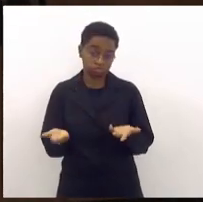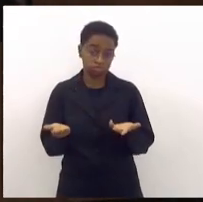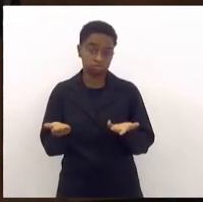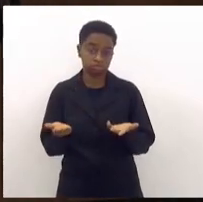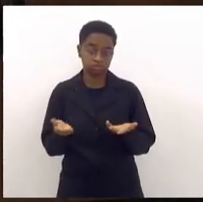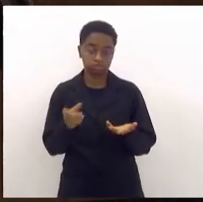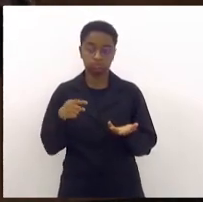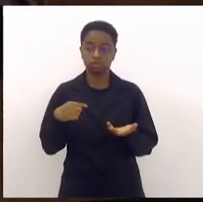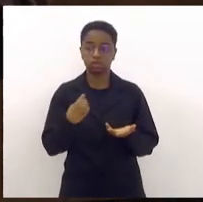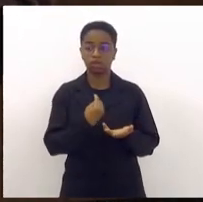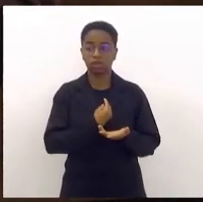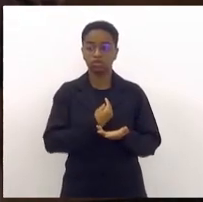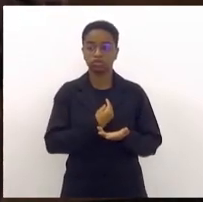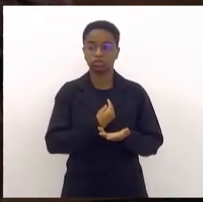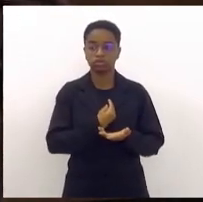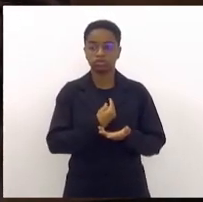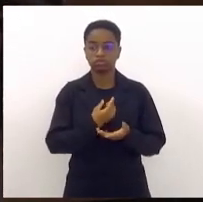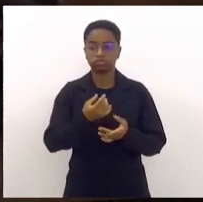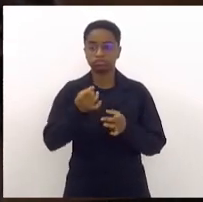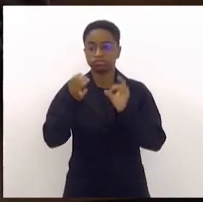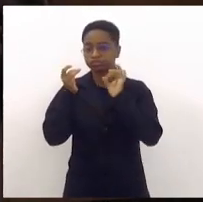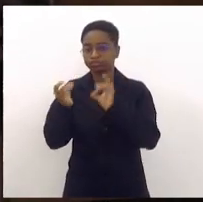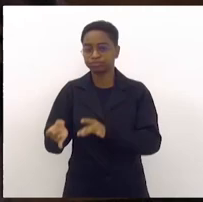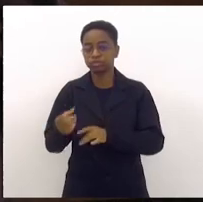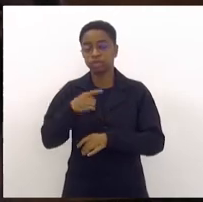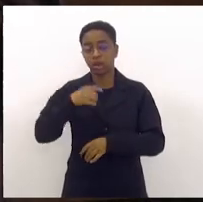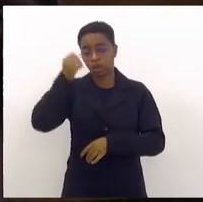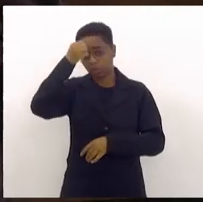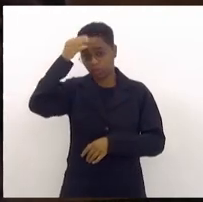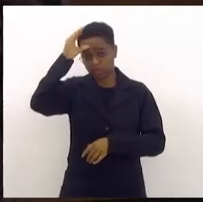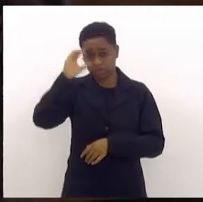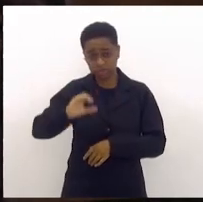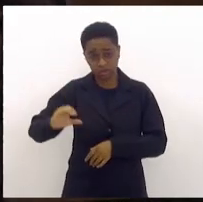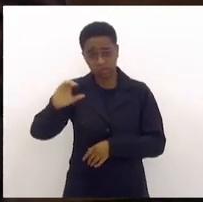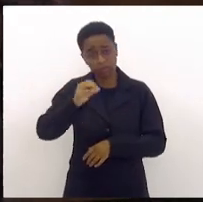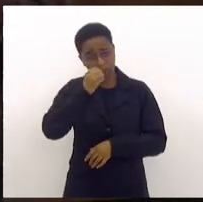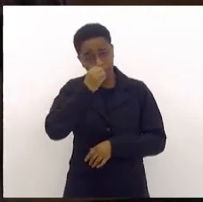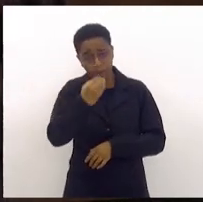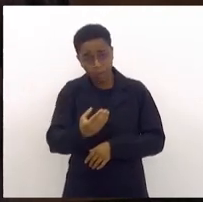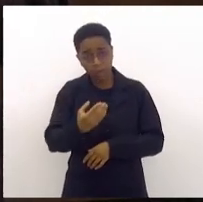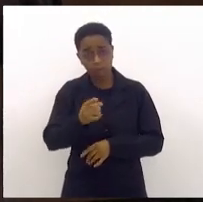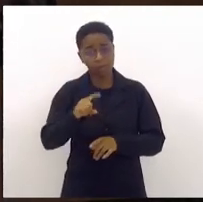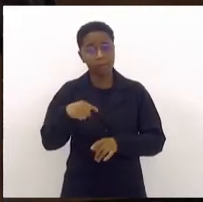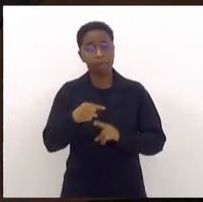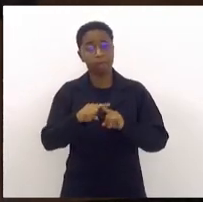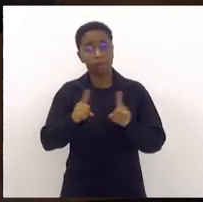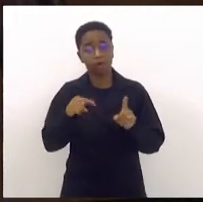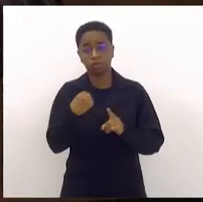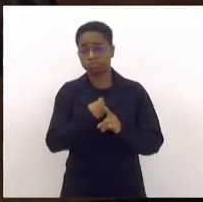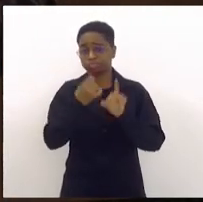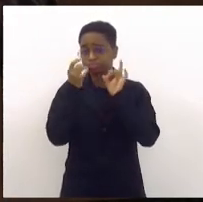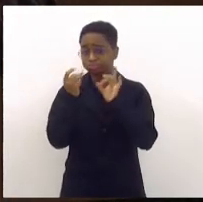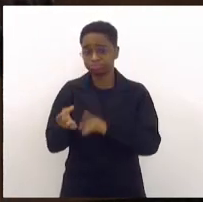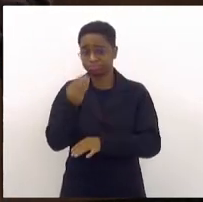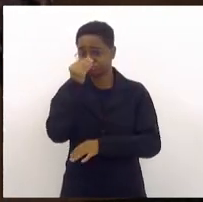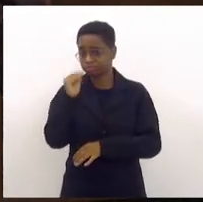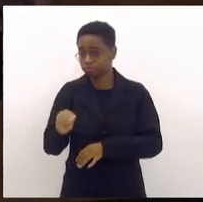nós desprezamos um conhecimento científico tão bom que permite ampliar a produção